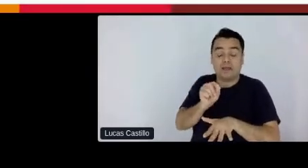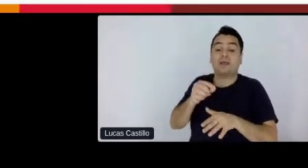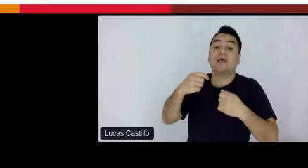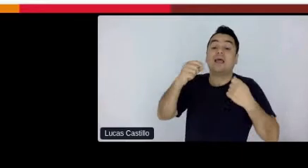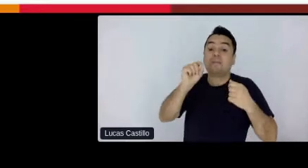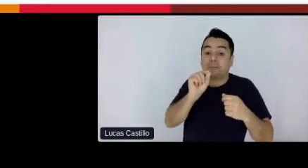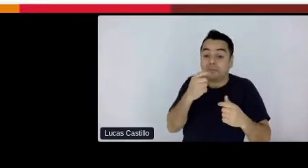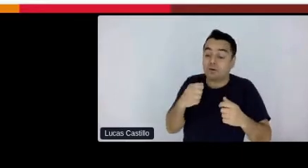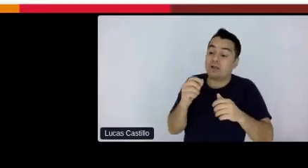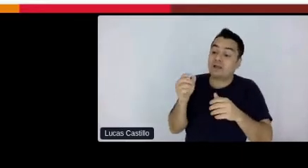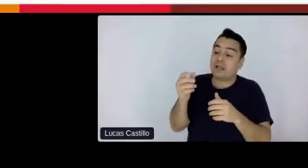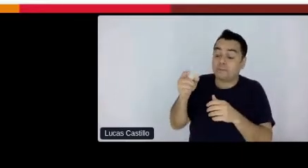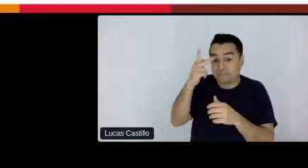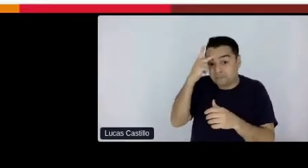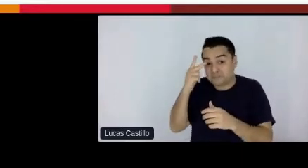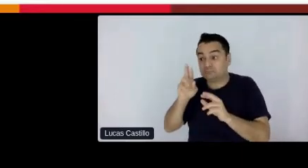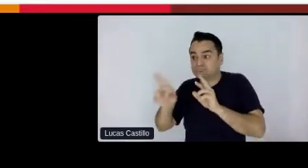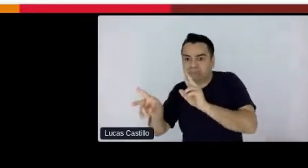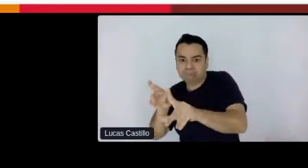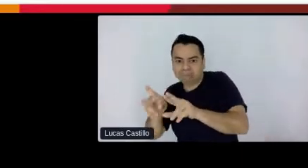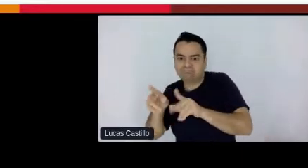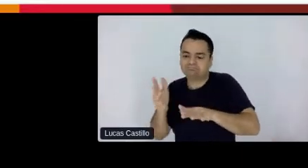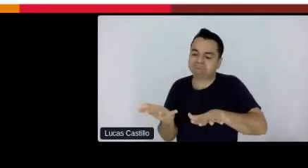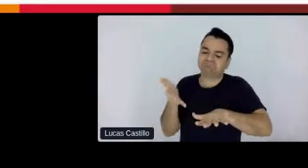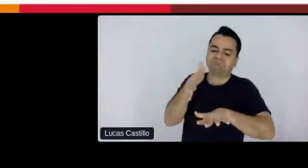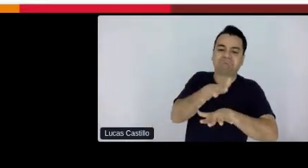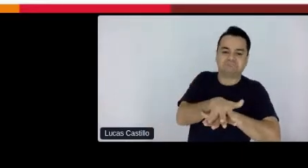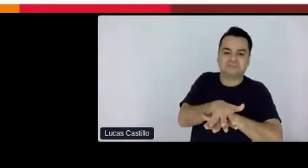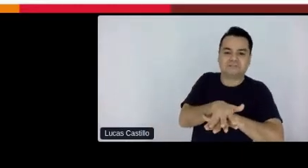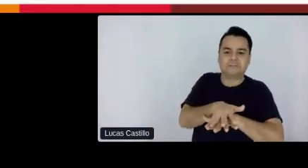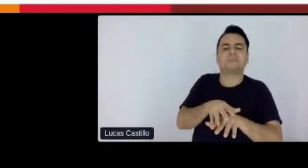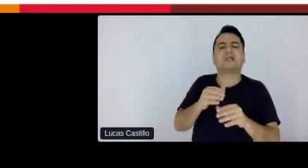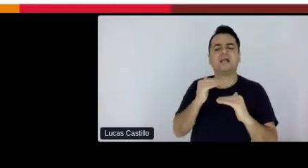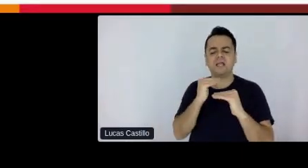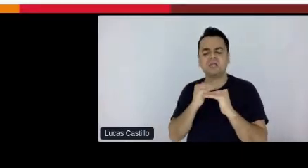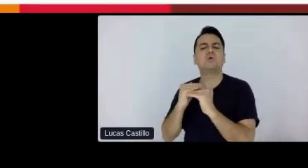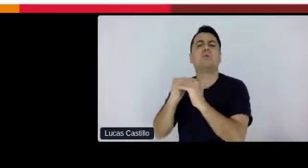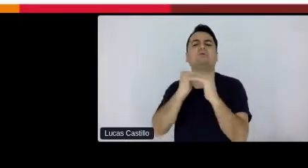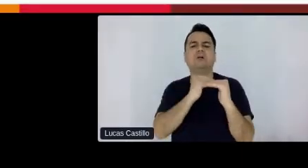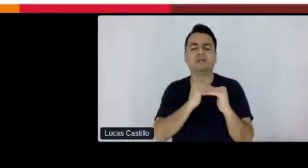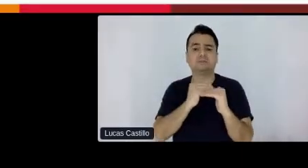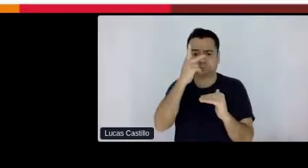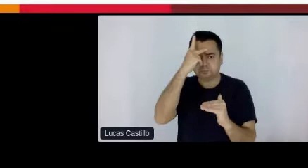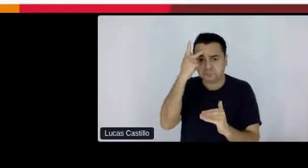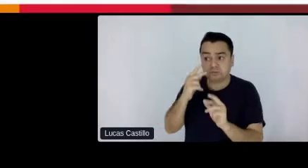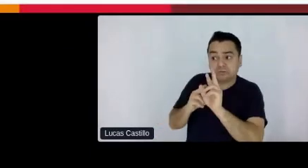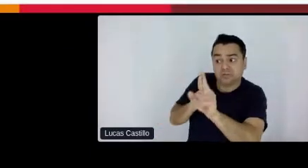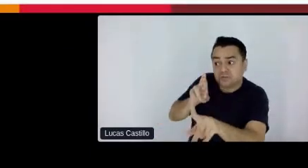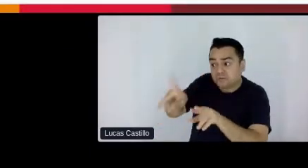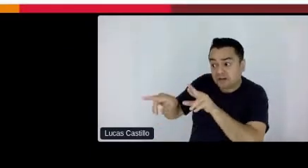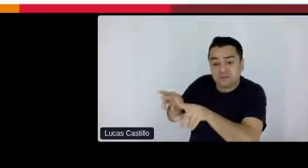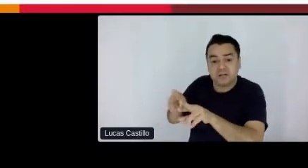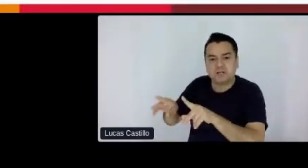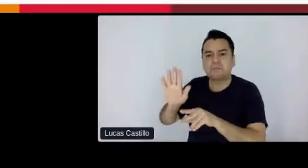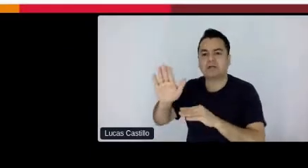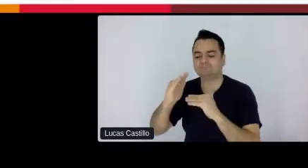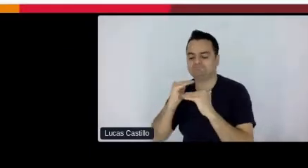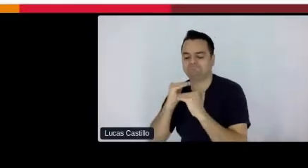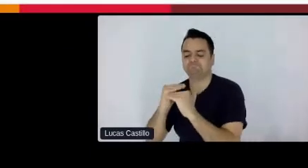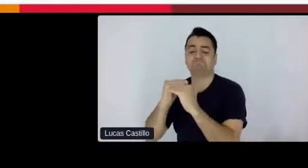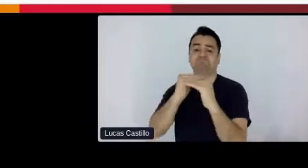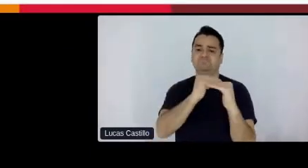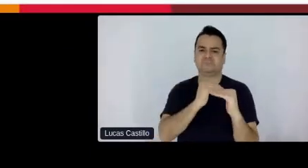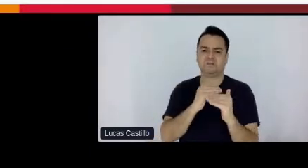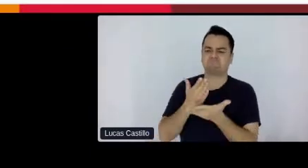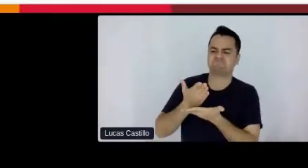se achegue. O que é igualdade? É quando as pessoas usufruem dos mesmos privilégios e não a diferença de acesso e de